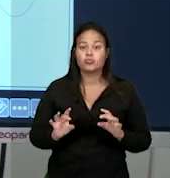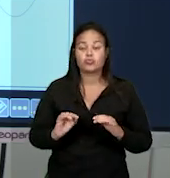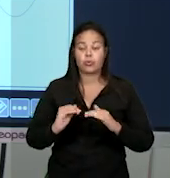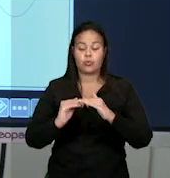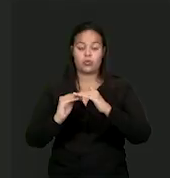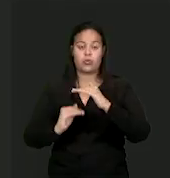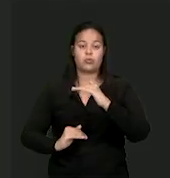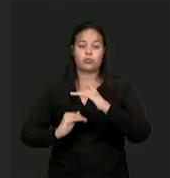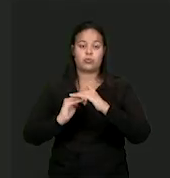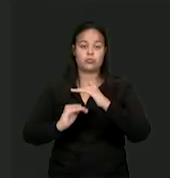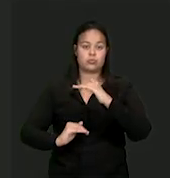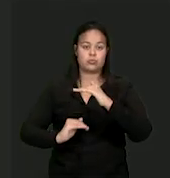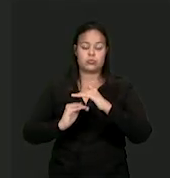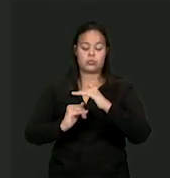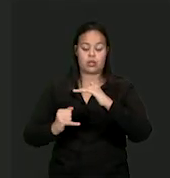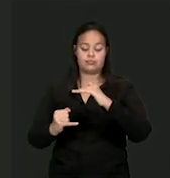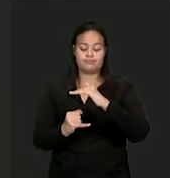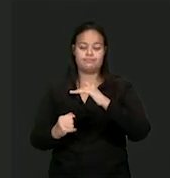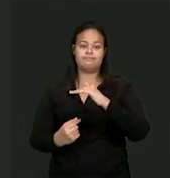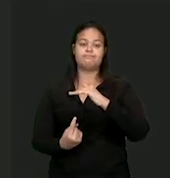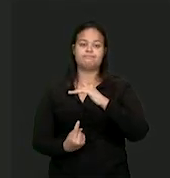baixo, então menos 1.